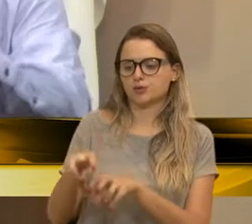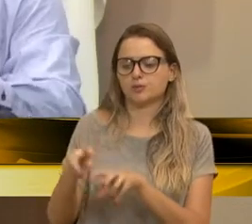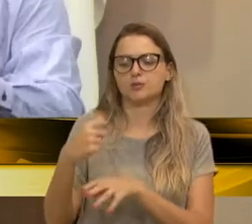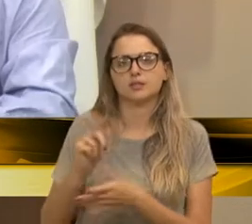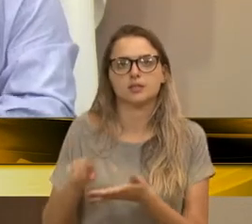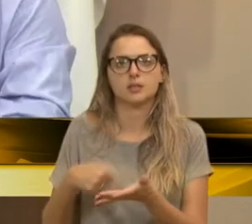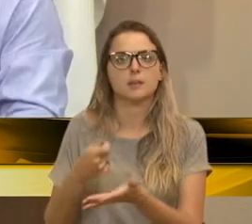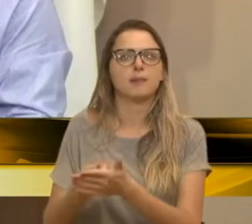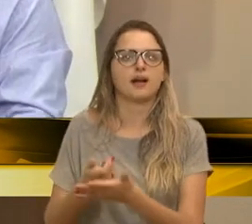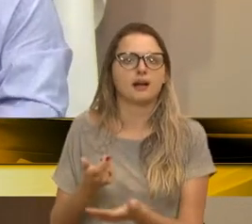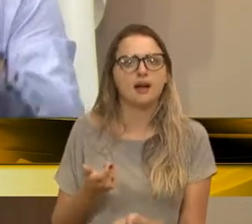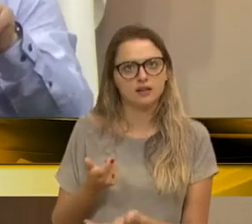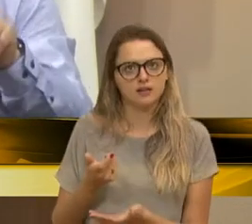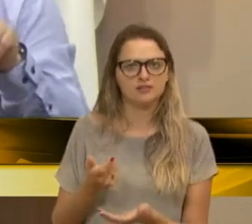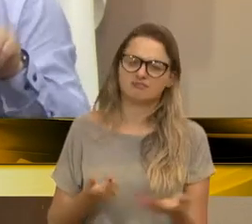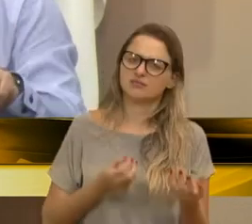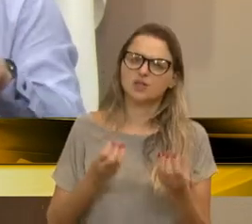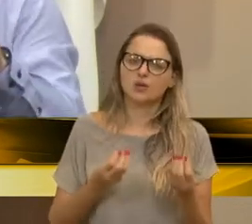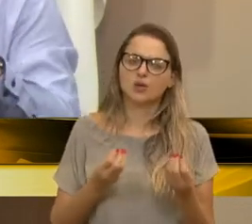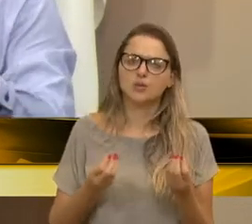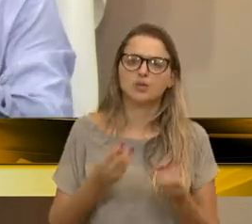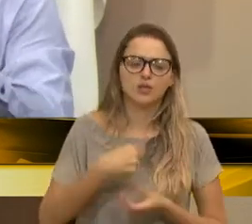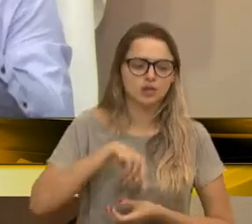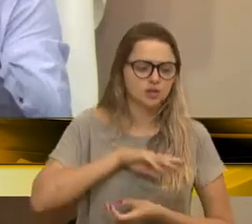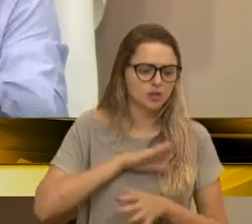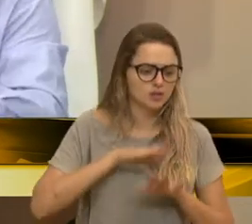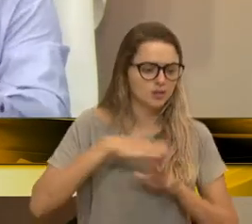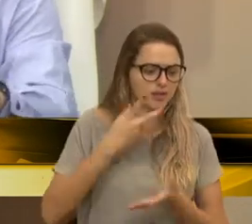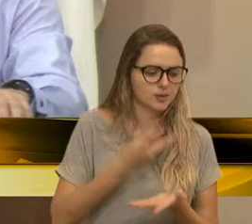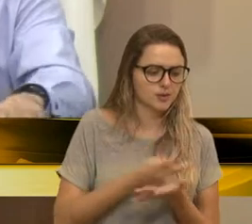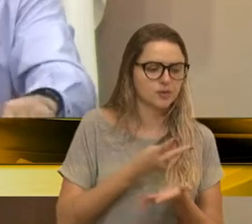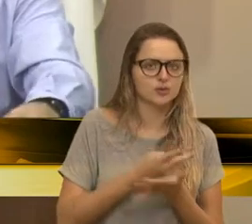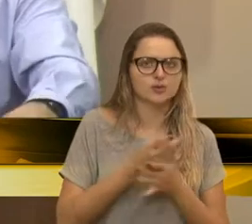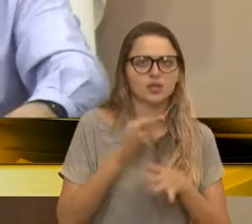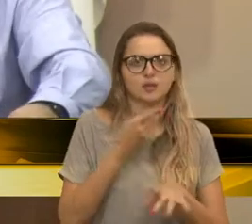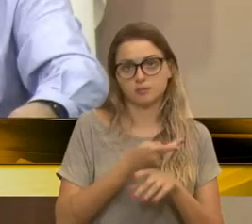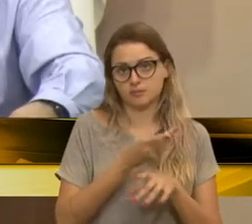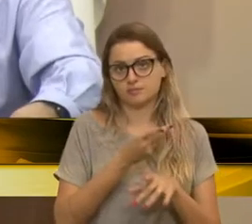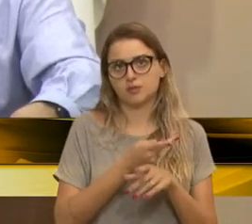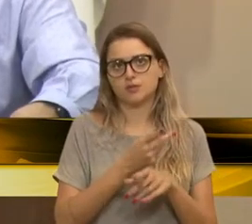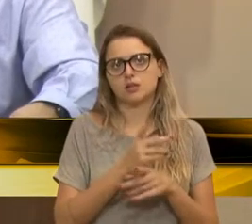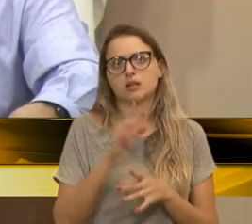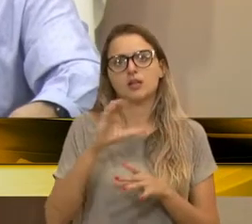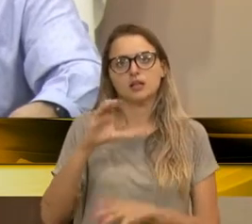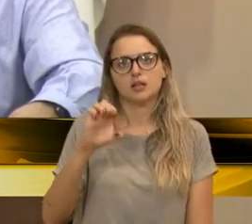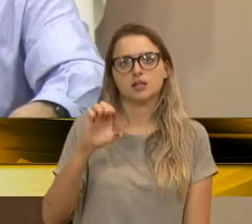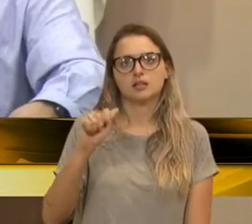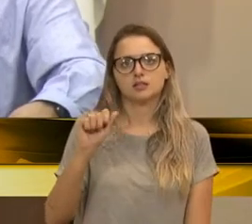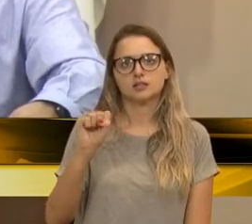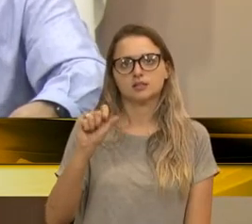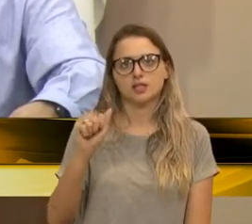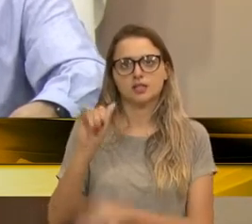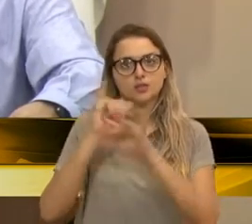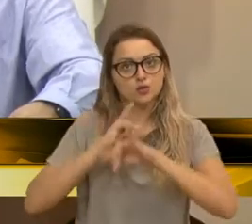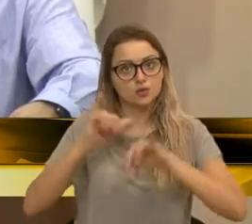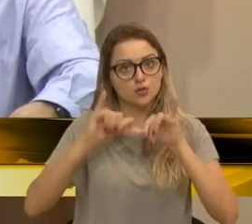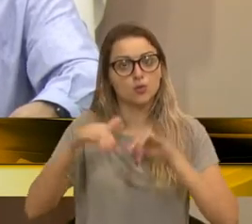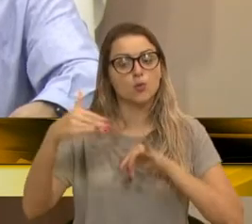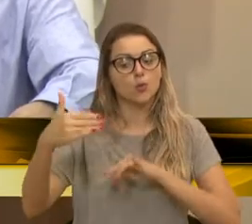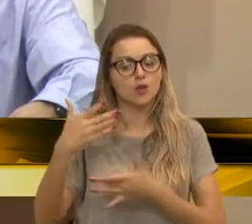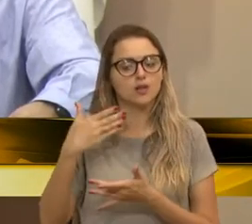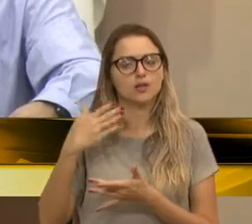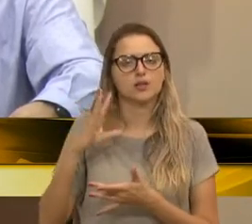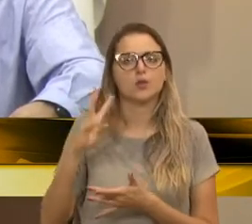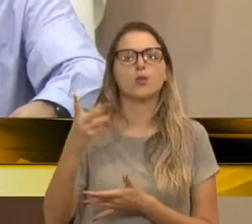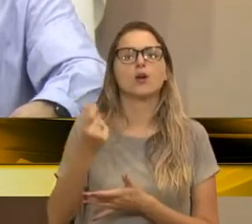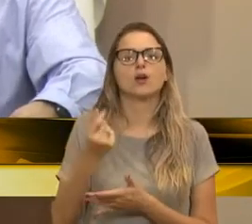Em cima desse quesito, que somos maiores produtores do estado, a Ceasa divulgou há poucos dias também quanto foi produzido